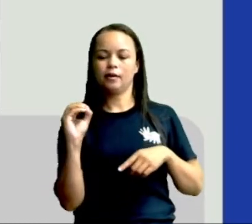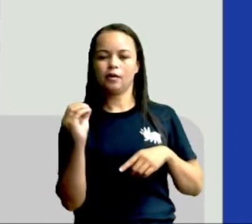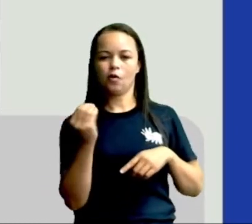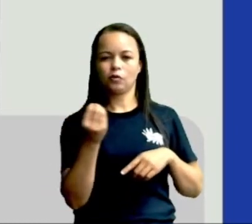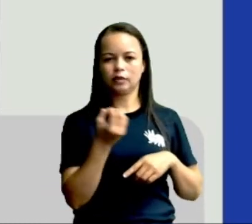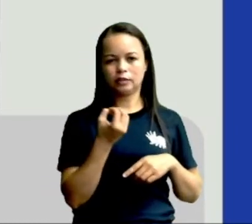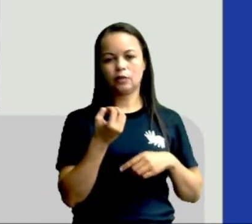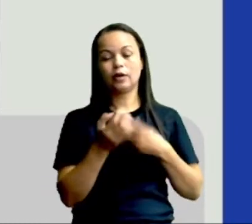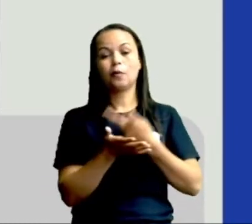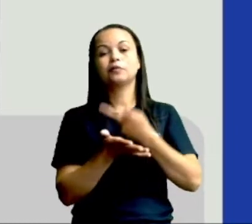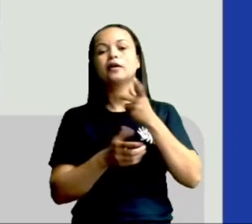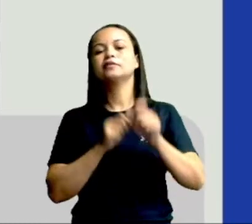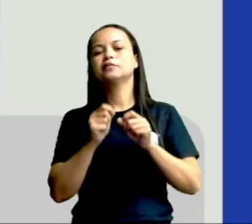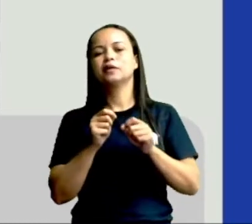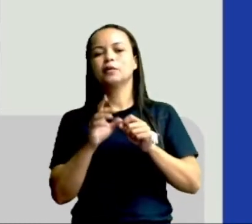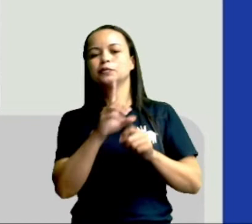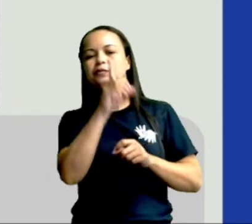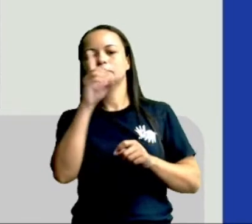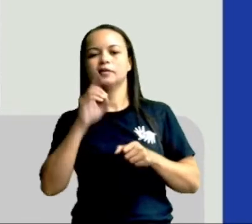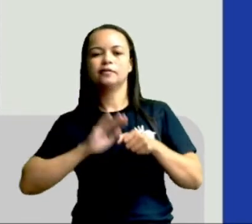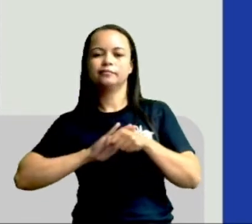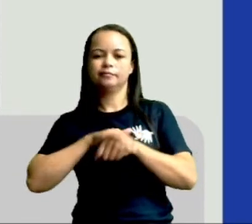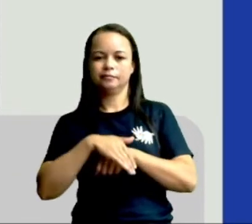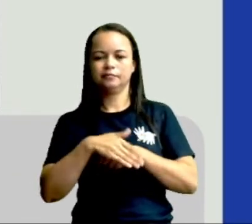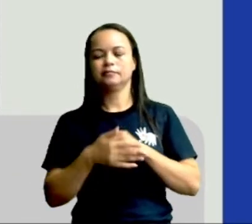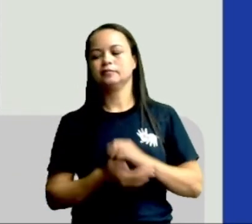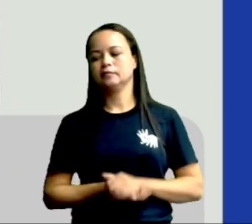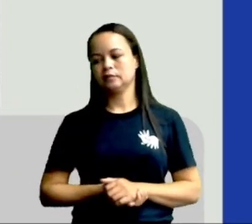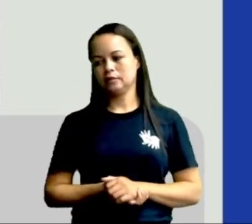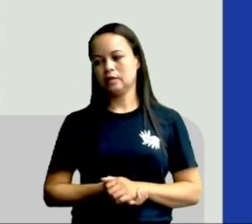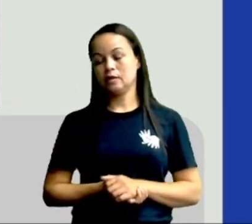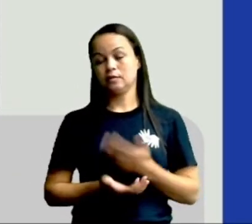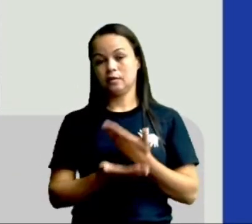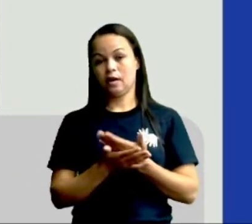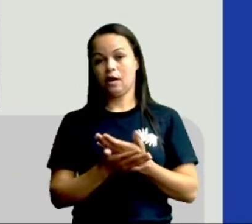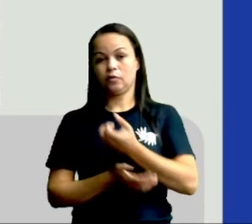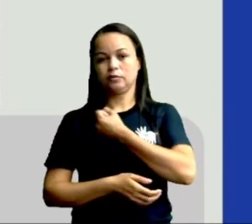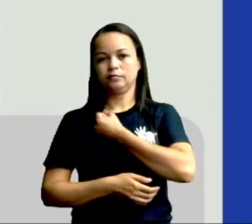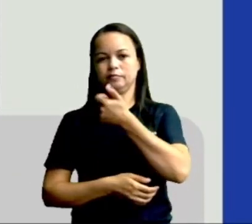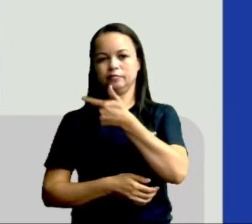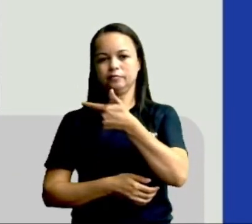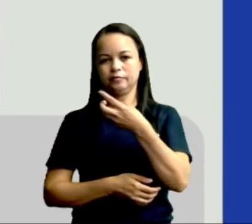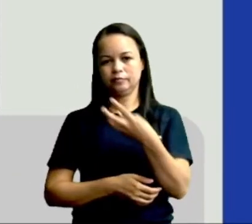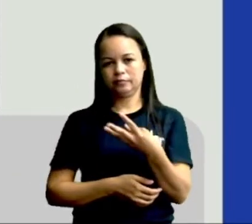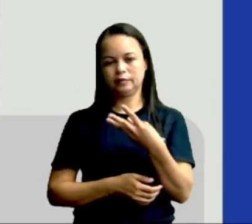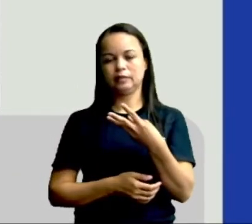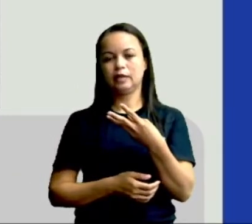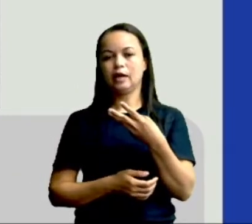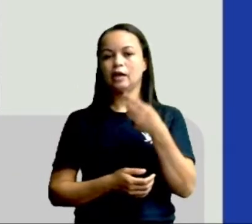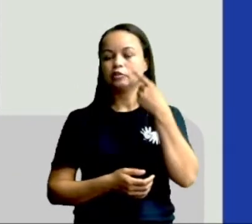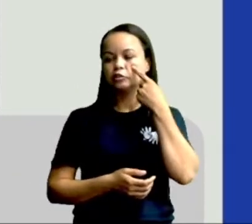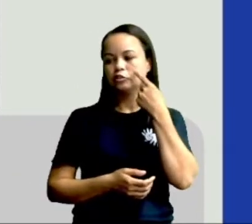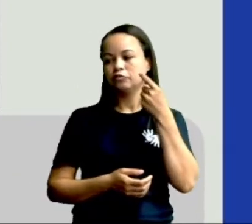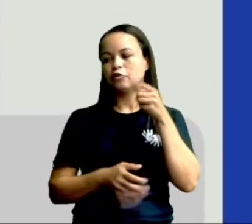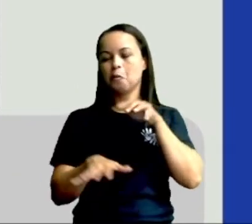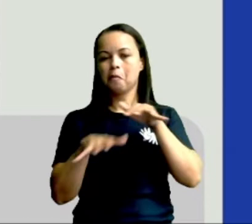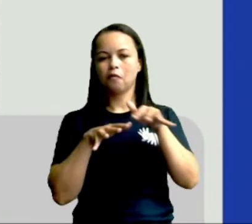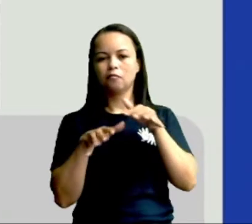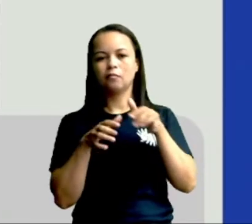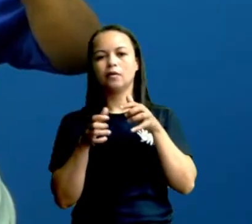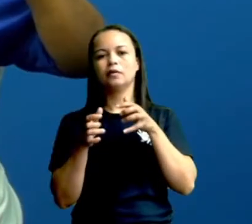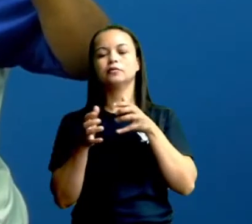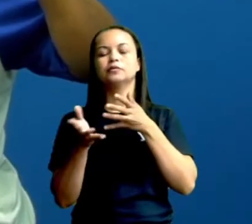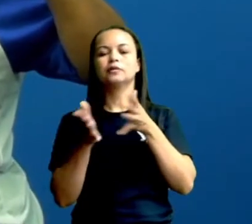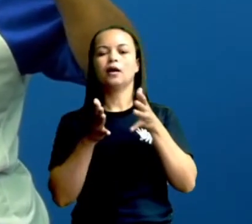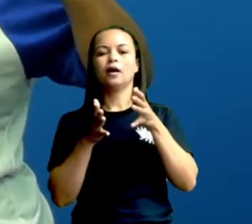noites. E aí, na aula 23, nós vimos os movimentos da Lua e a contagem do tempo. Quem